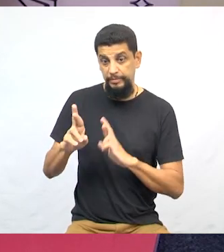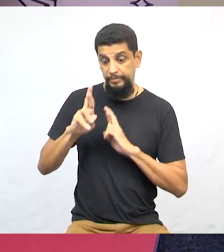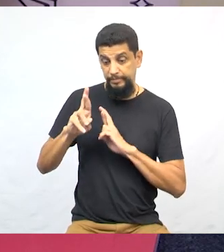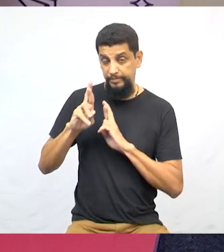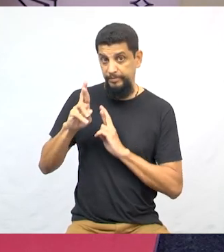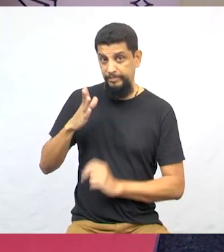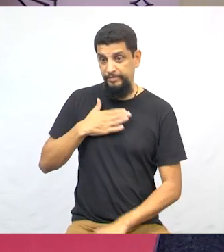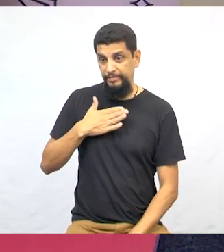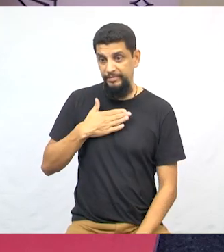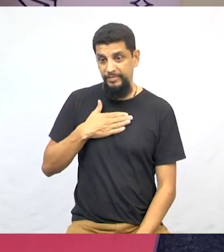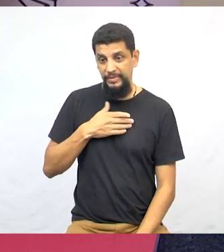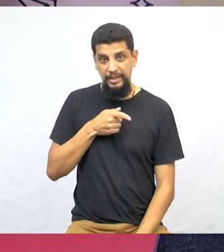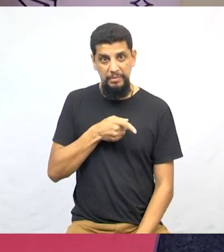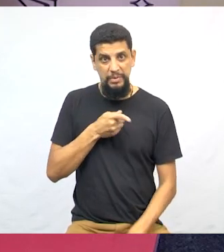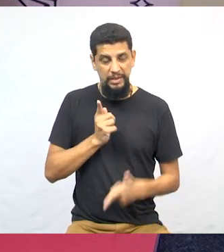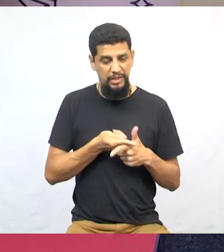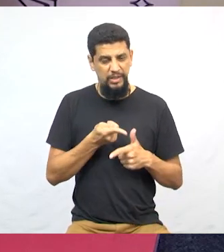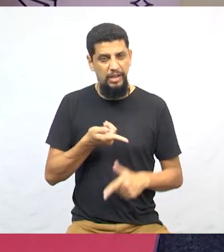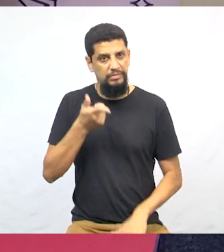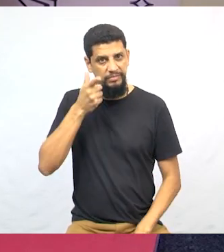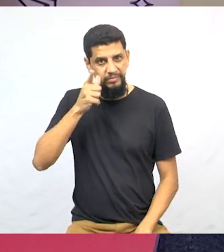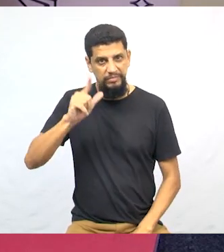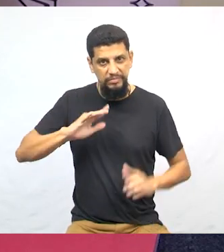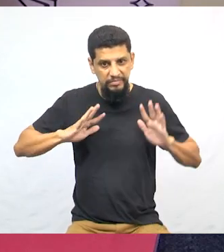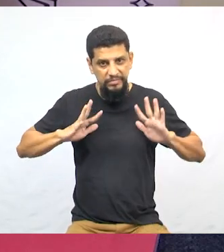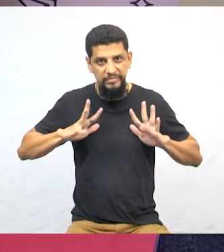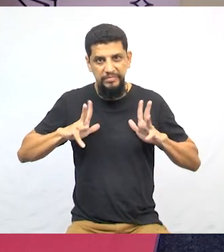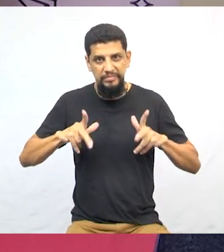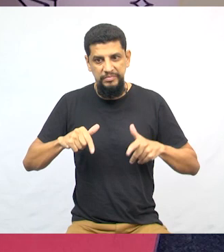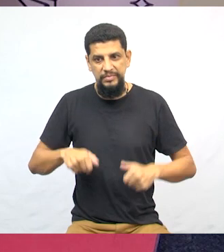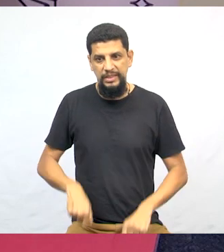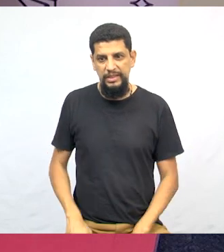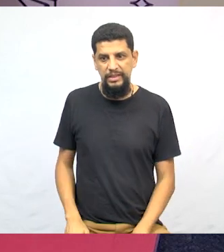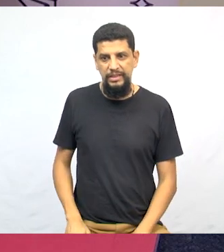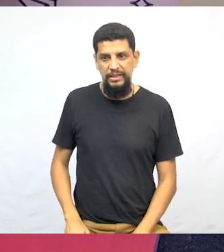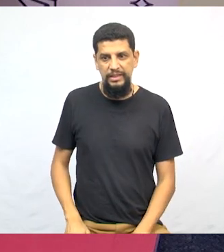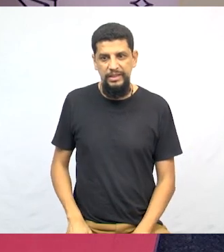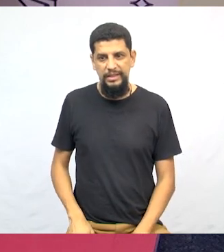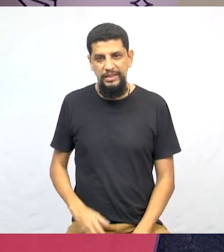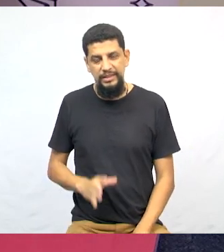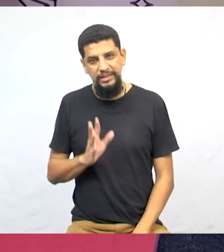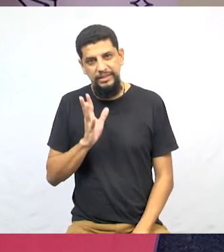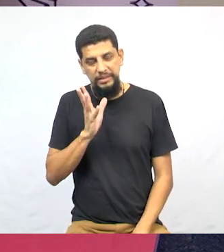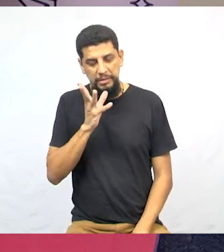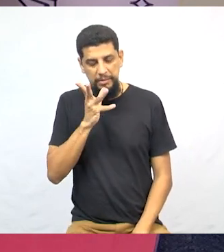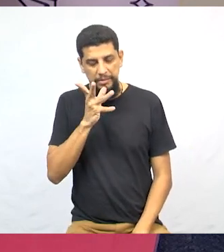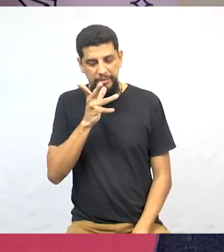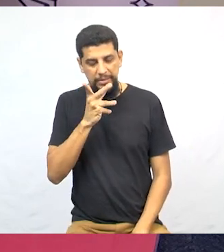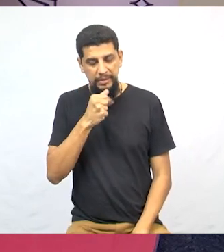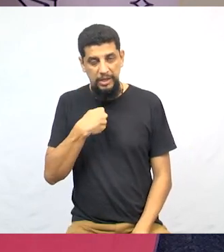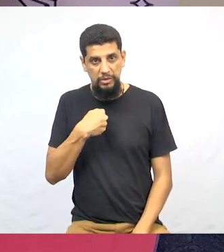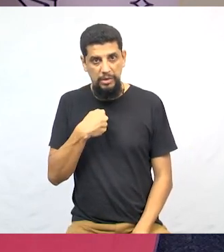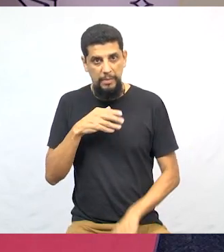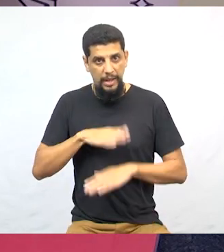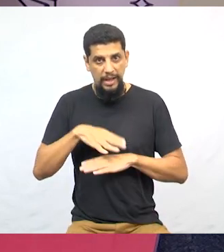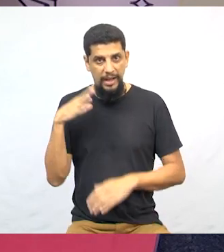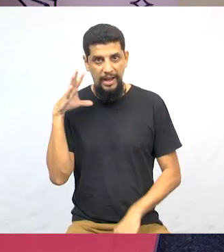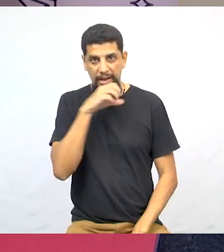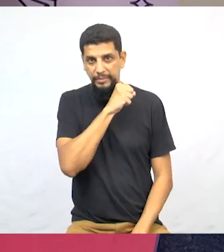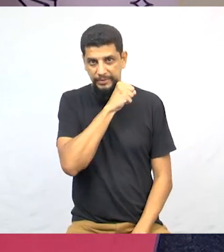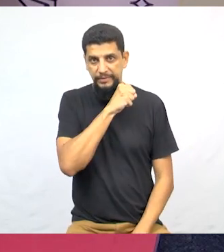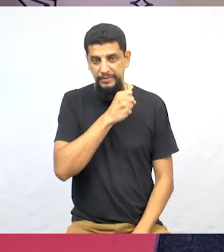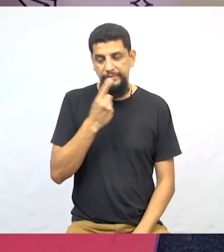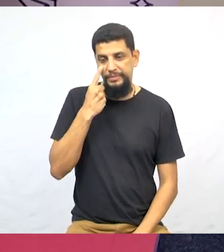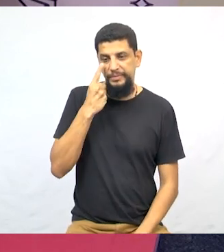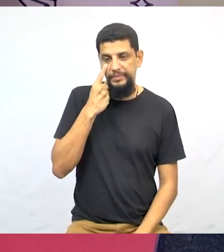aí. Torçam por mim, ó. Porque ela já conseguiu todas. E eu, ela é bem devagarinha que ela faz. Eu sou meio rapidinha.